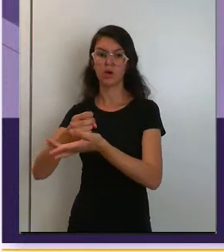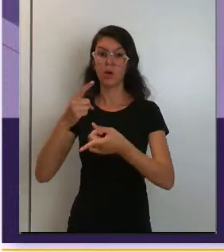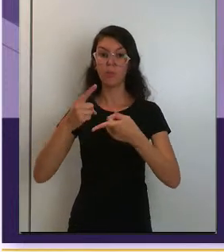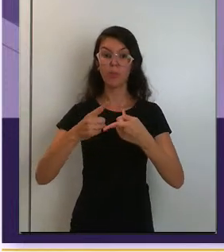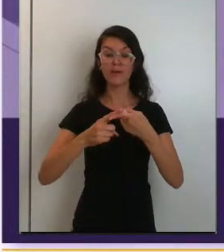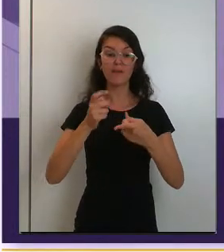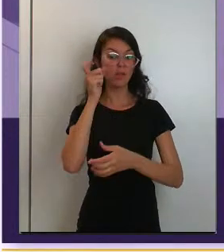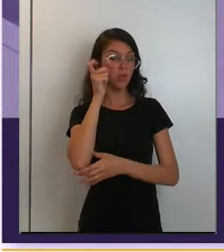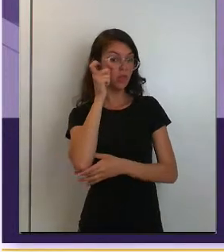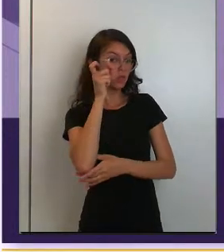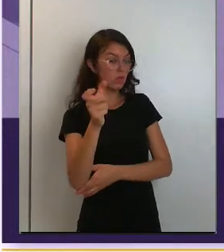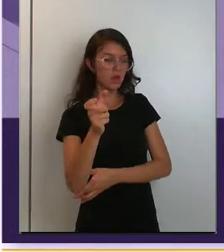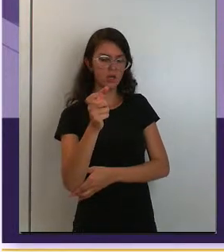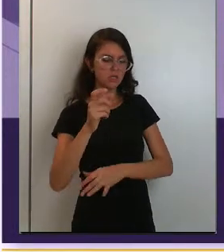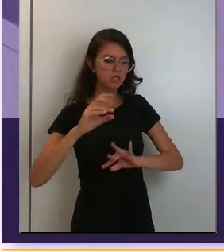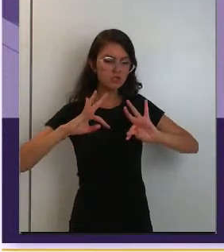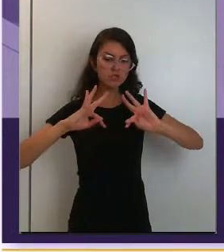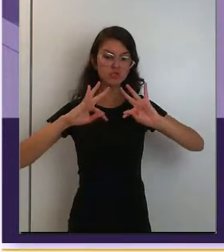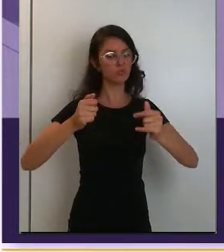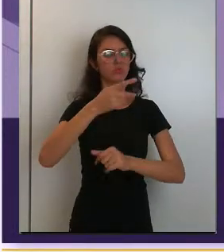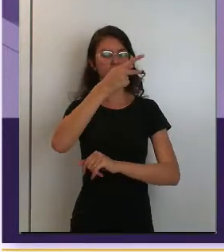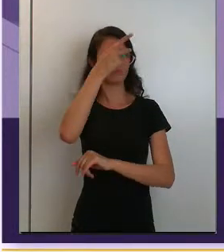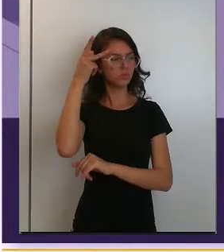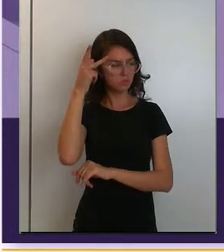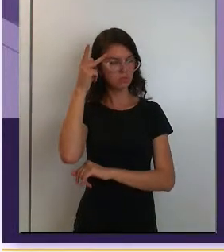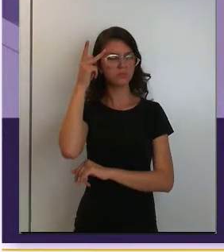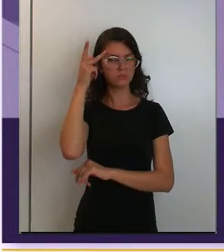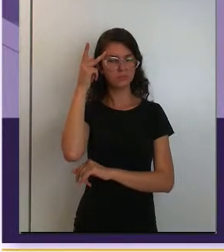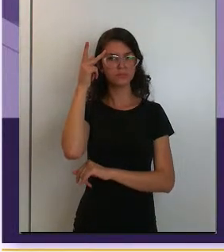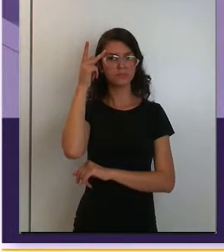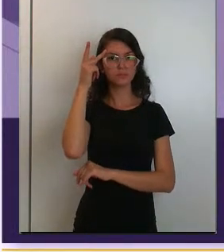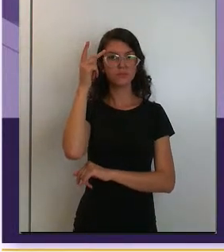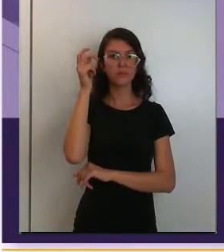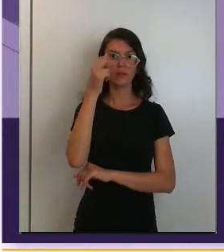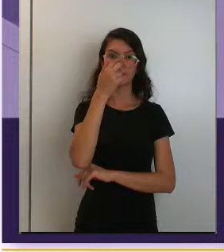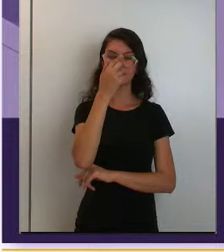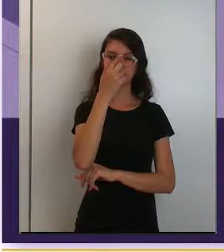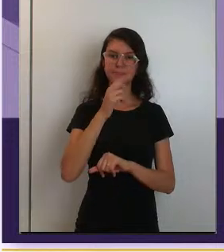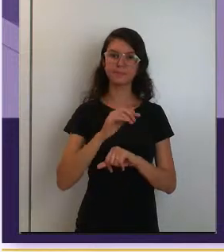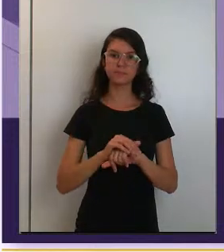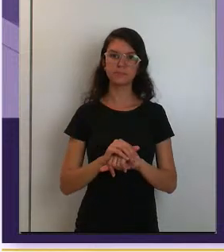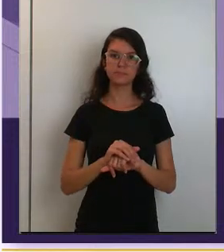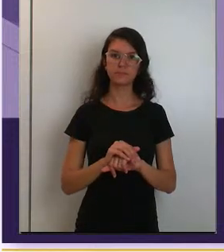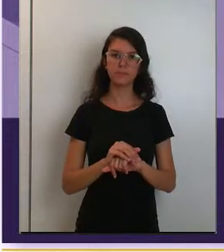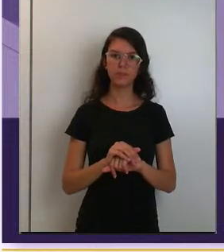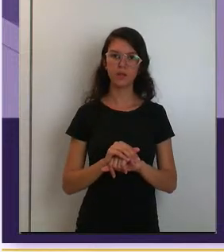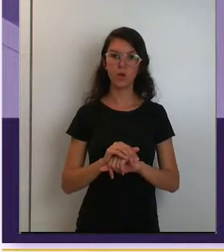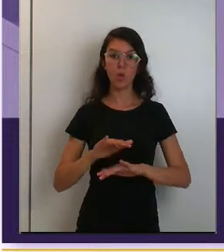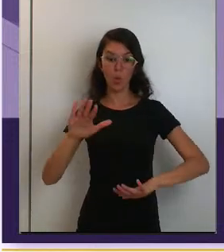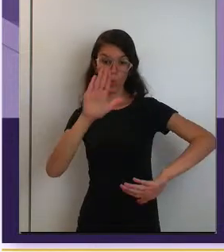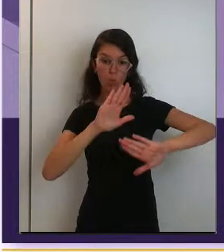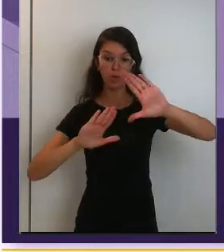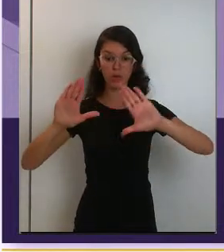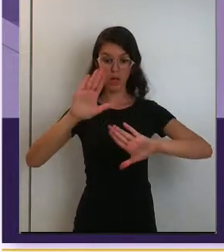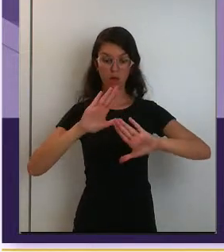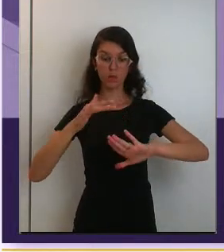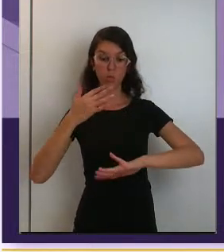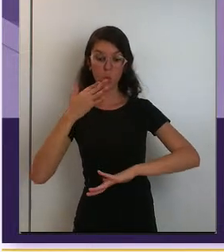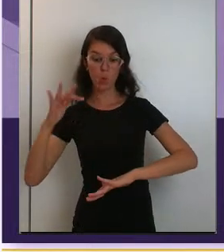de todos e todas nós o cuidado com a nossa geração